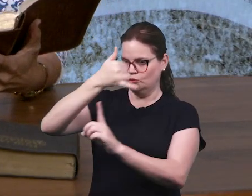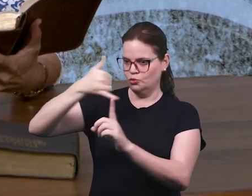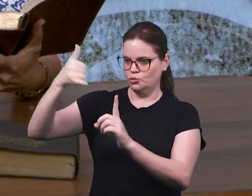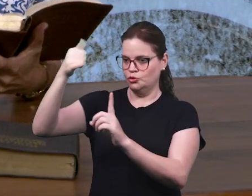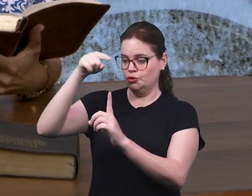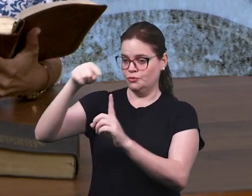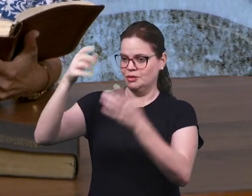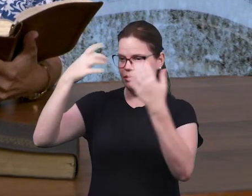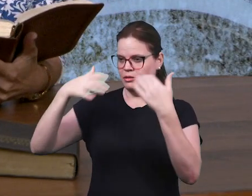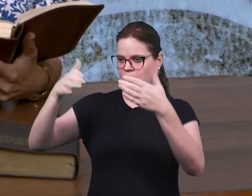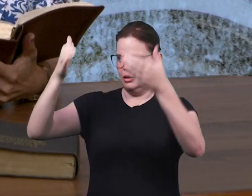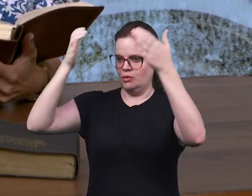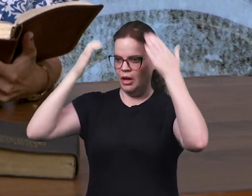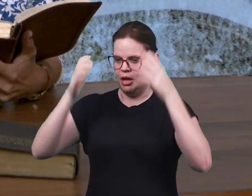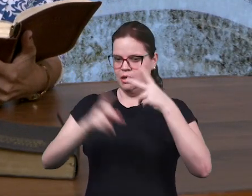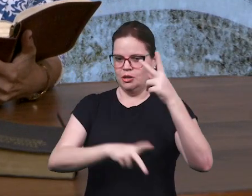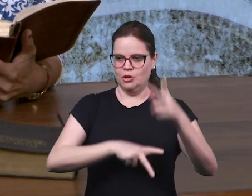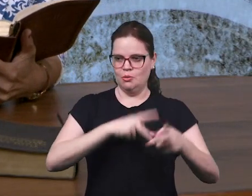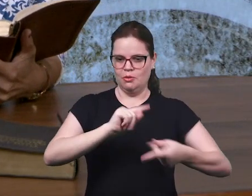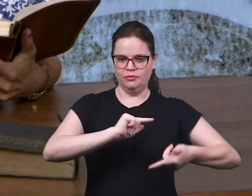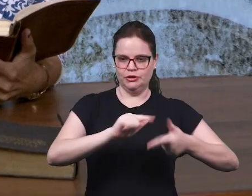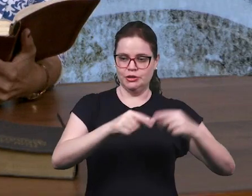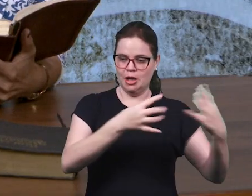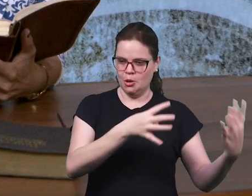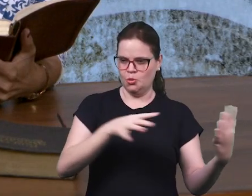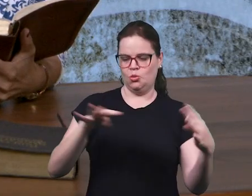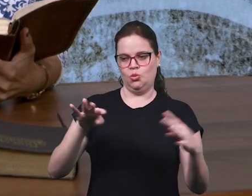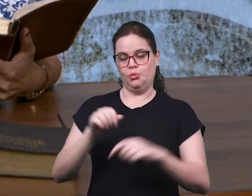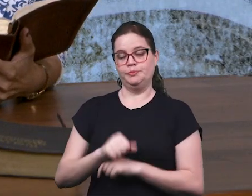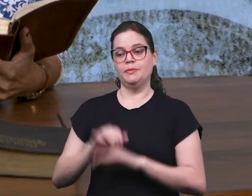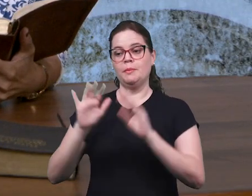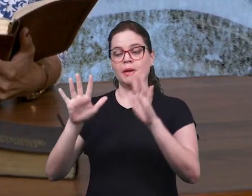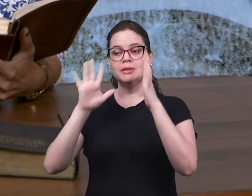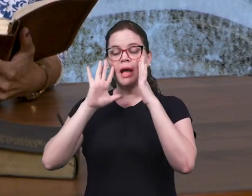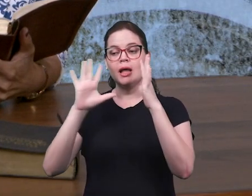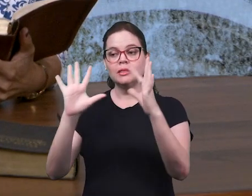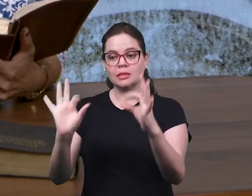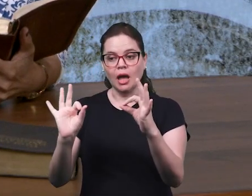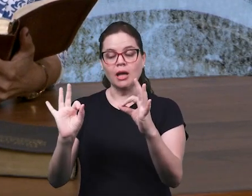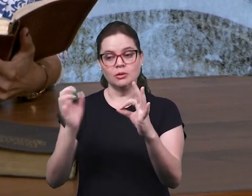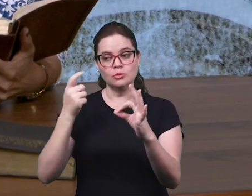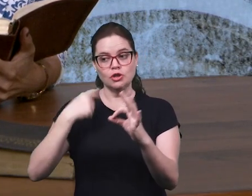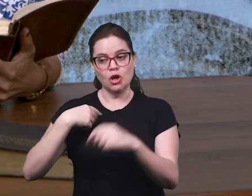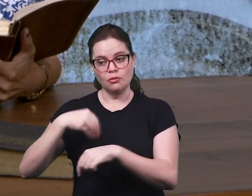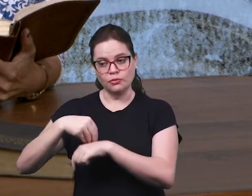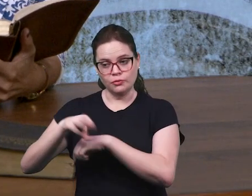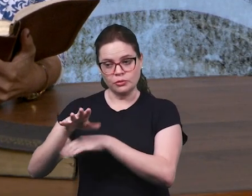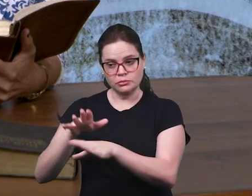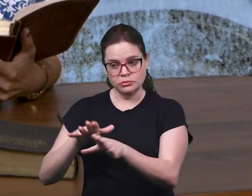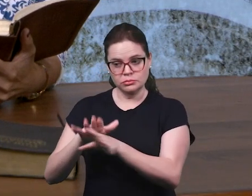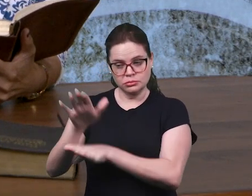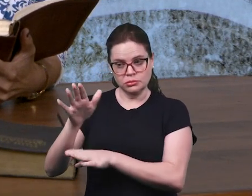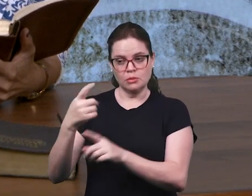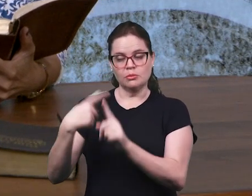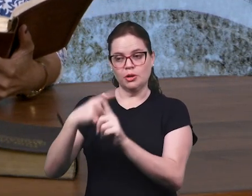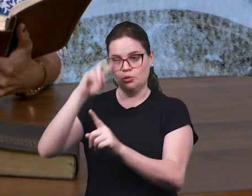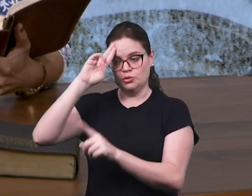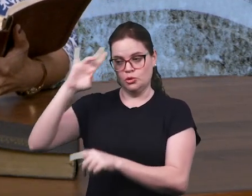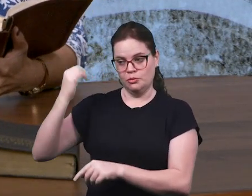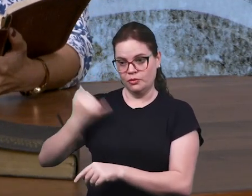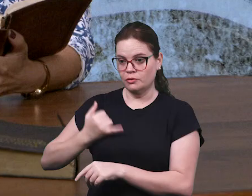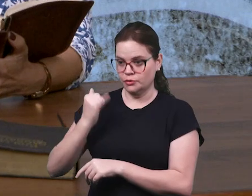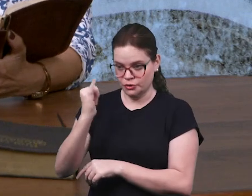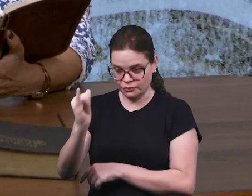seu povo, sobre Israel. Ouve, pois, agora a voz das palavras do Senhor.